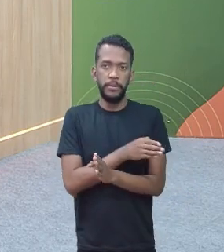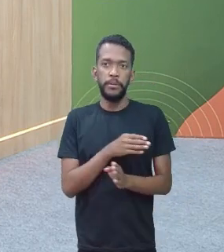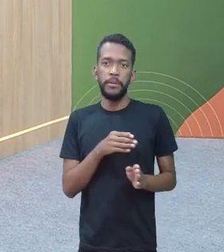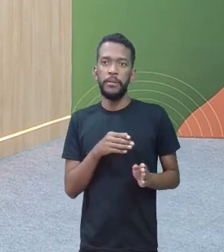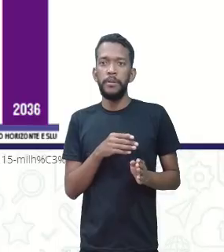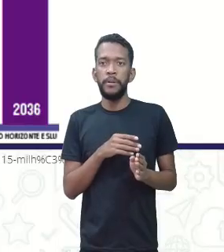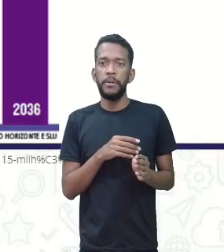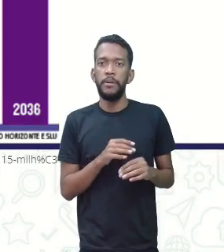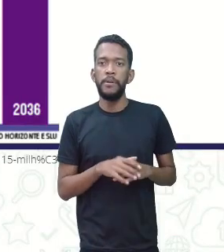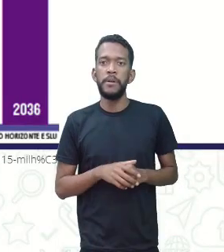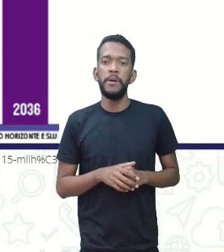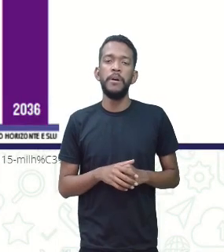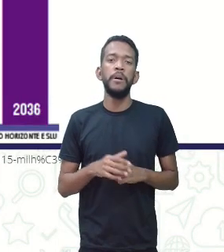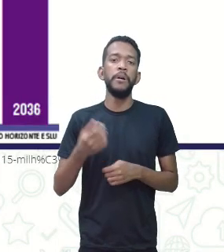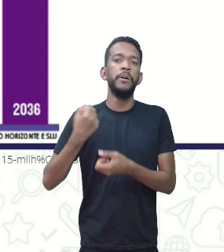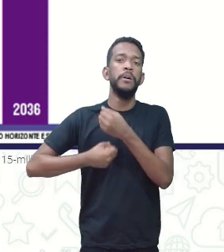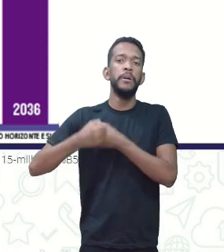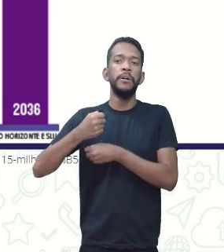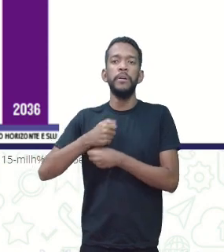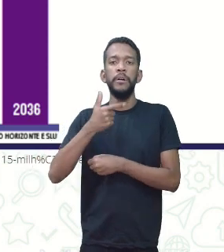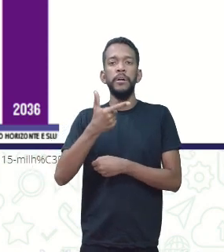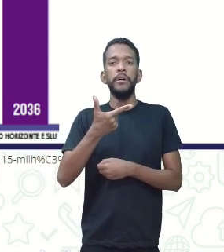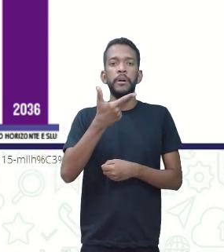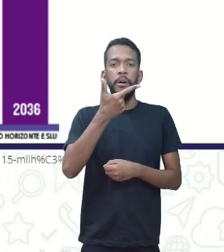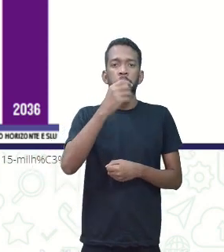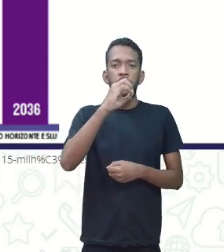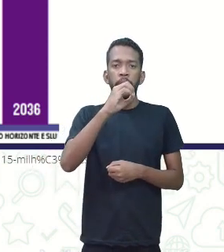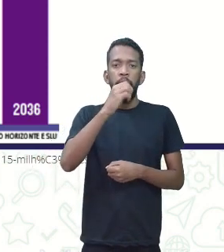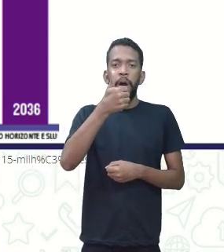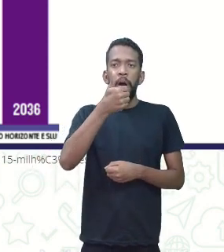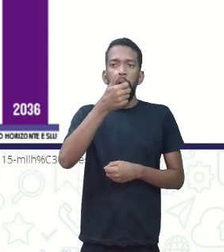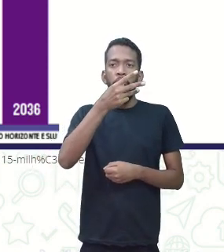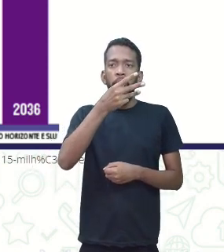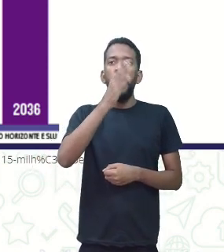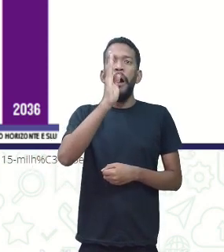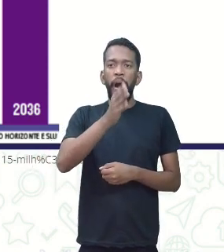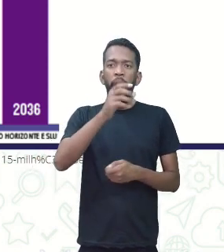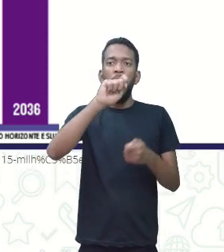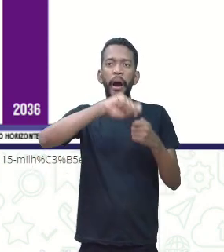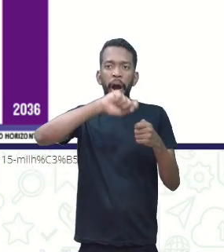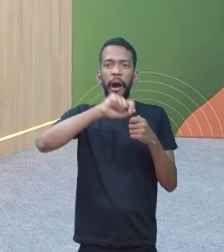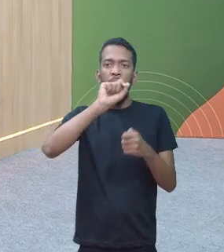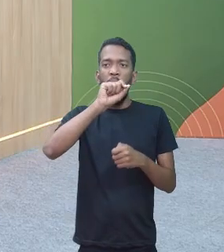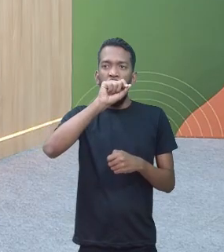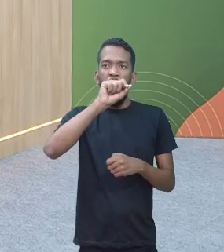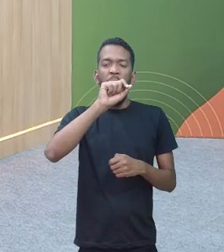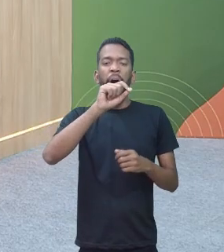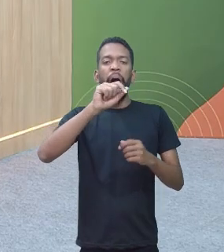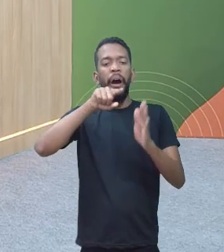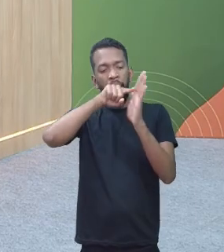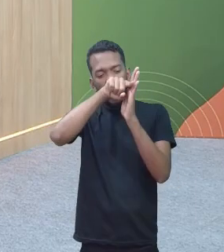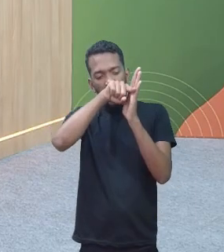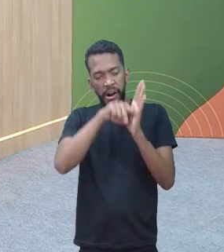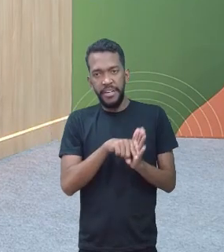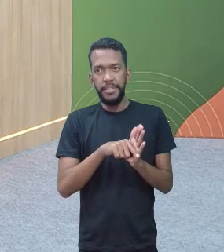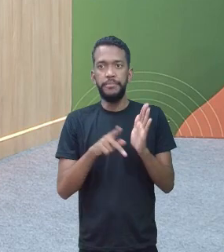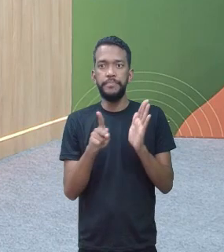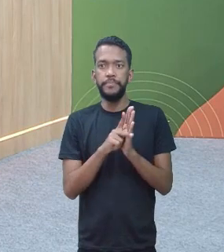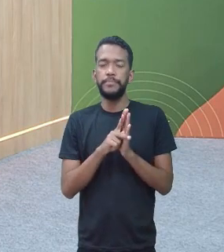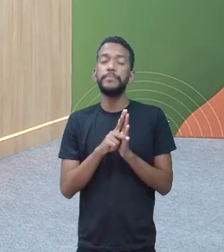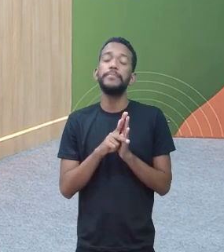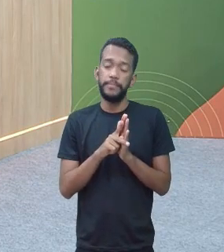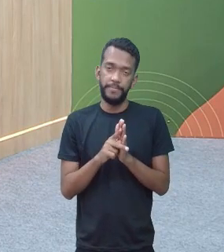feito aqui, ó, referência de 2013, tá? Então, em 2013, foi feita uma pesquisa, e essa pesquisa, de acordo com